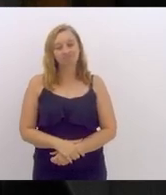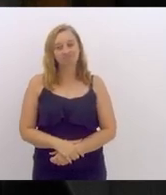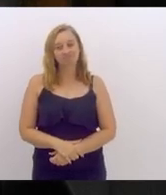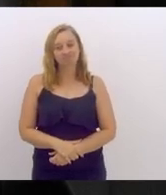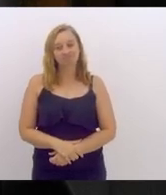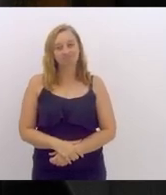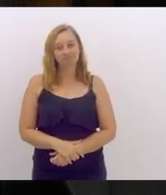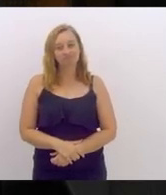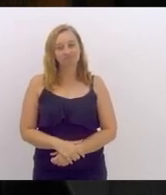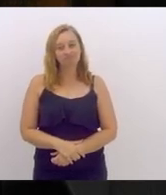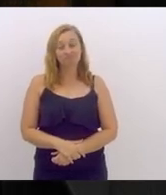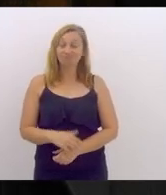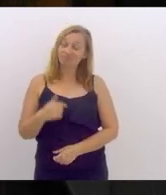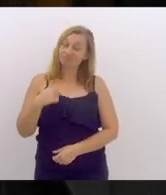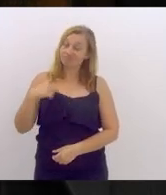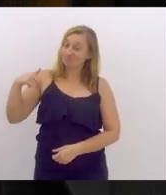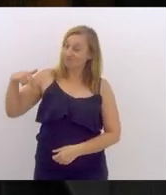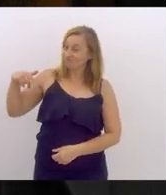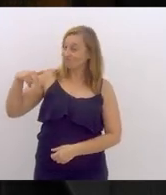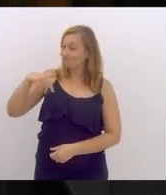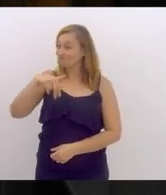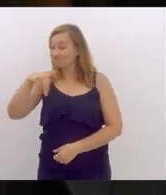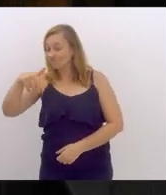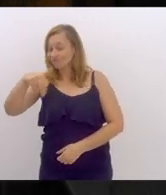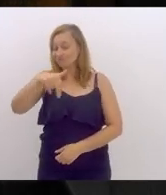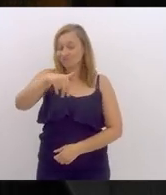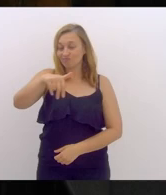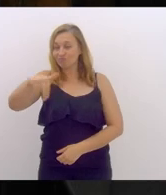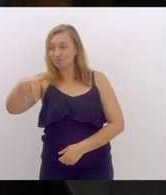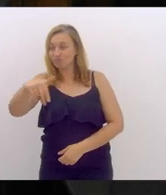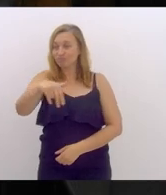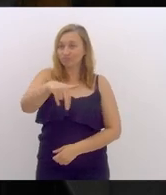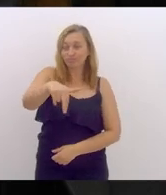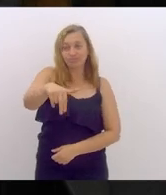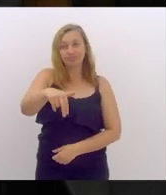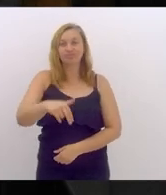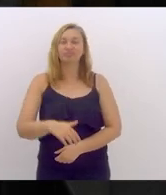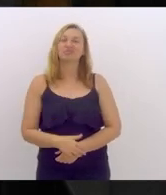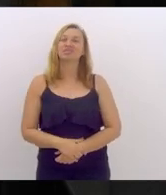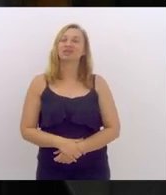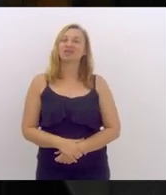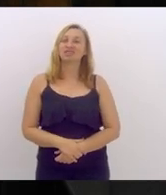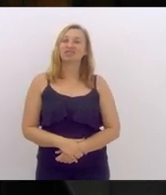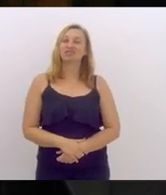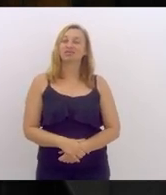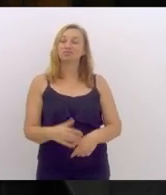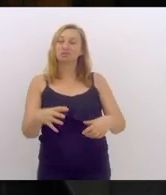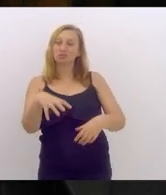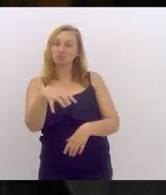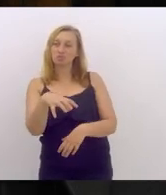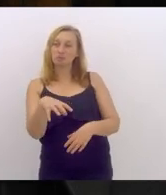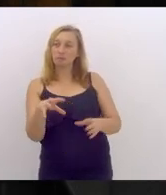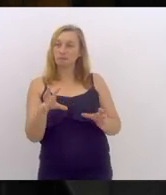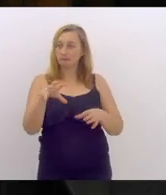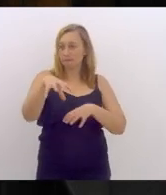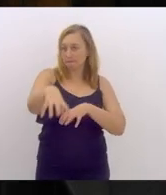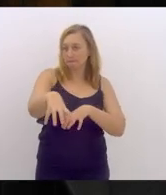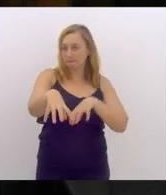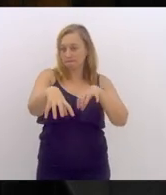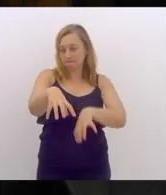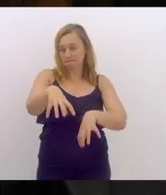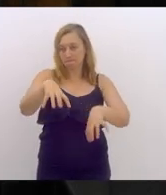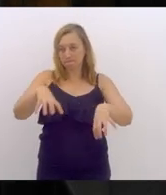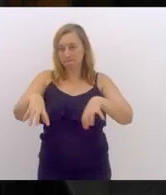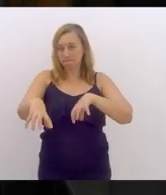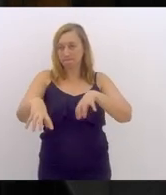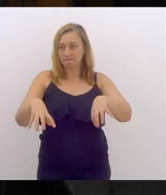cada vez que caminho na nossa região de Niterói